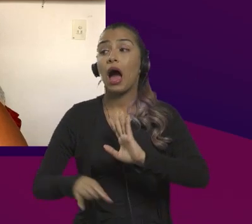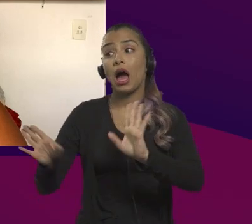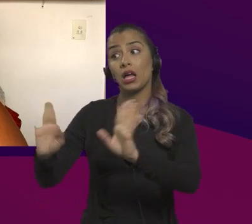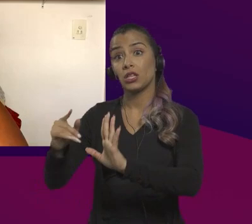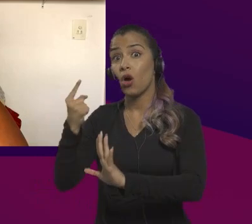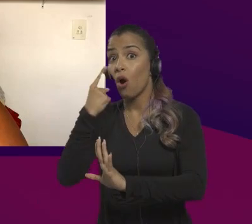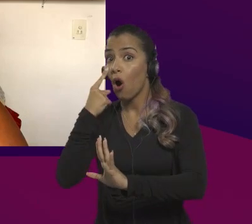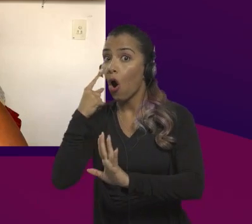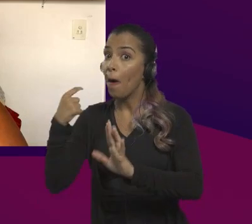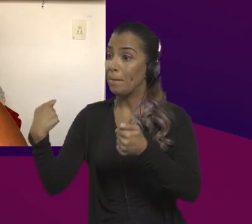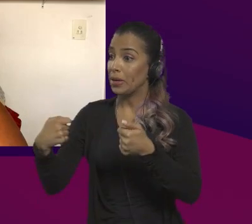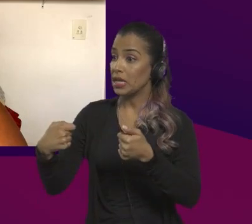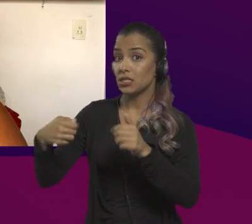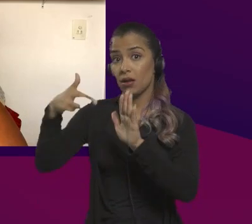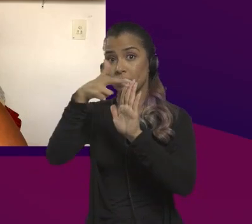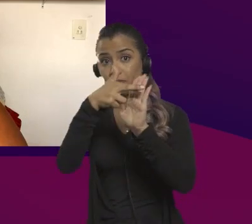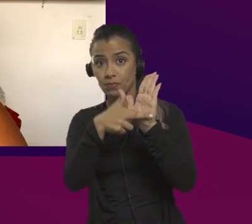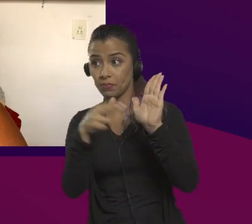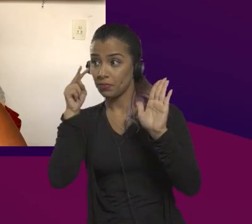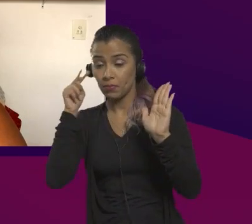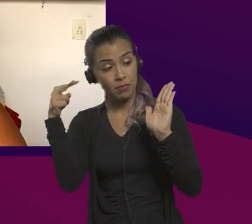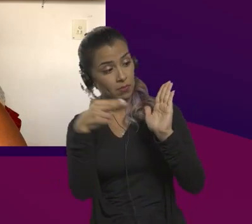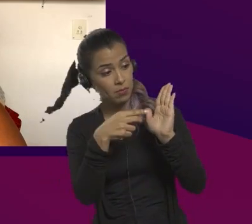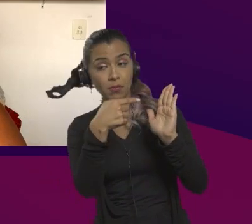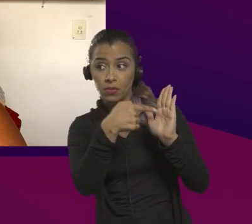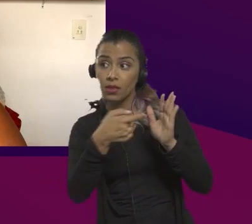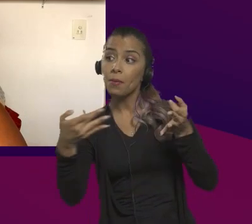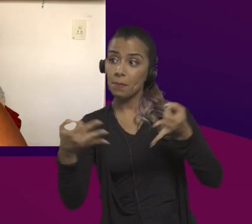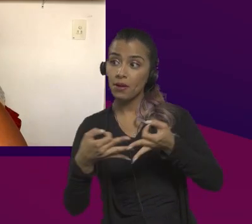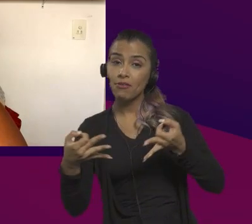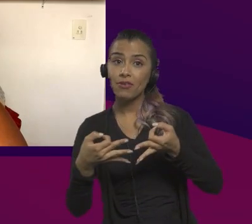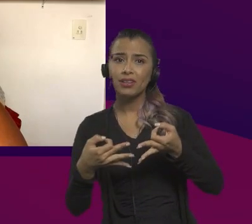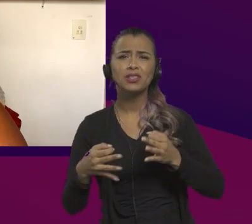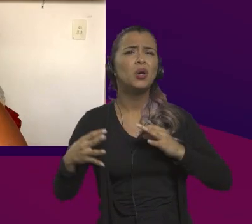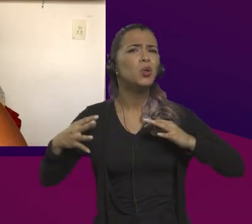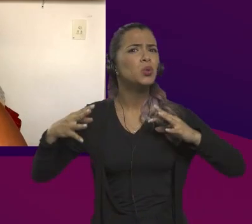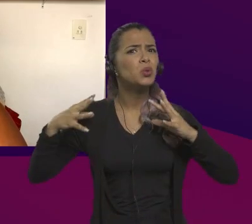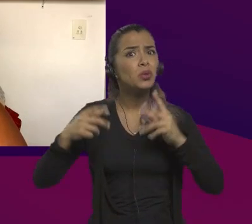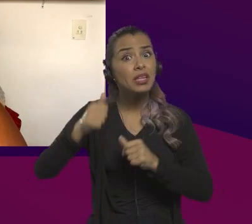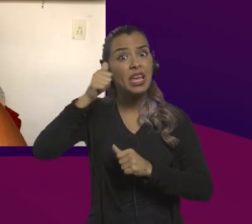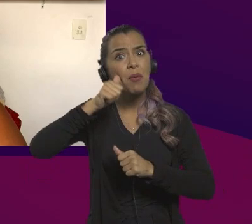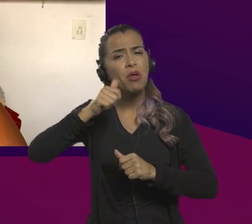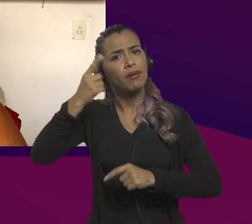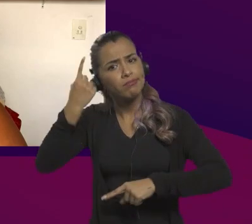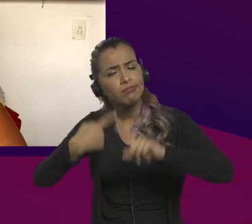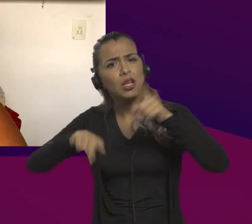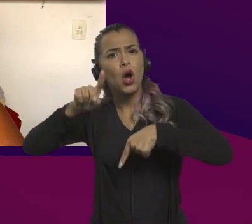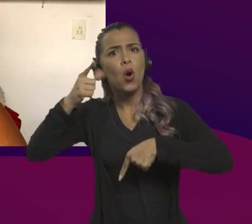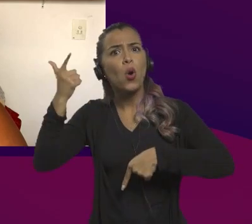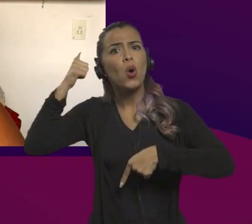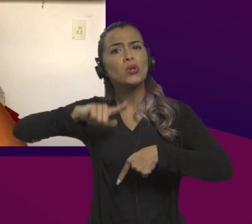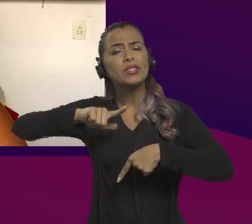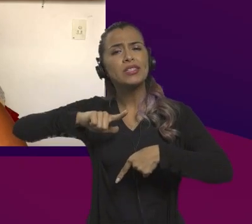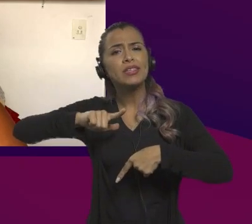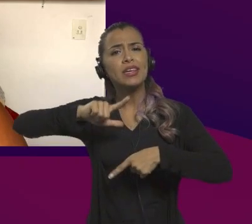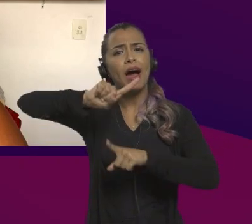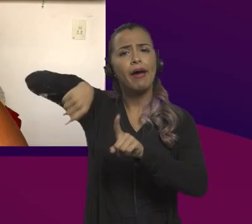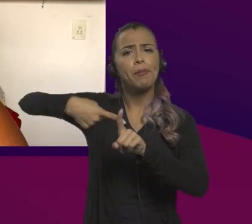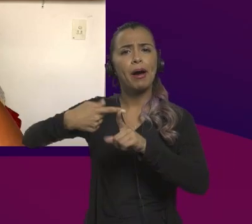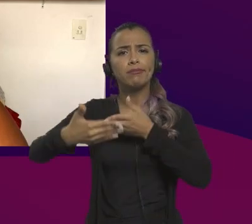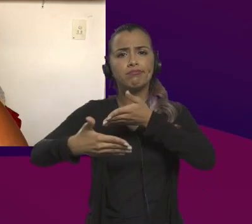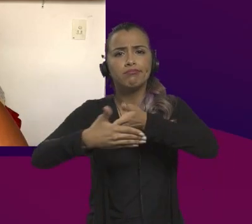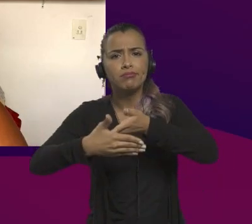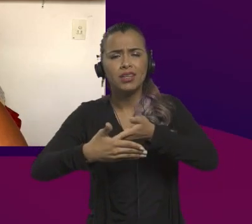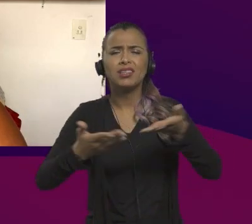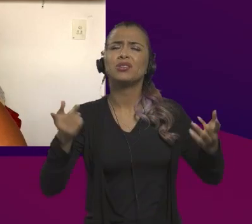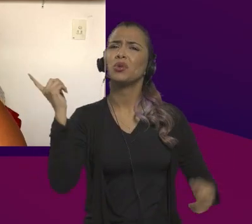perfeita. Então, tudo que vinha acontecendo com as mulheres, elas conquistavam uma coisa e vinha uma outra barreira por trás para derrubar essa coisa. Então, é muito difícil ser mulher, é